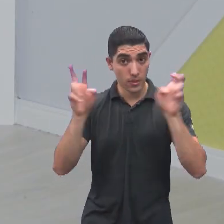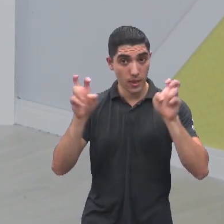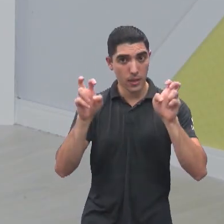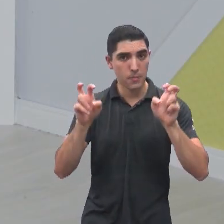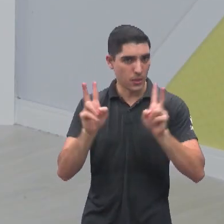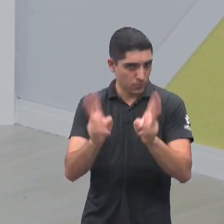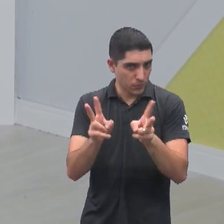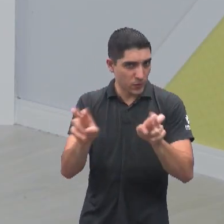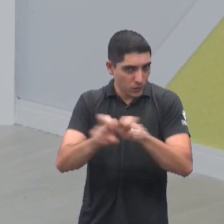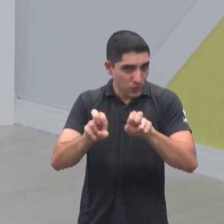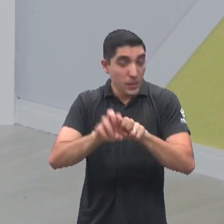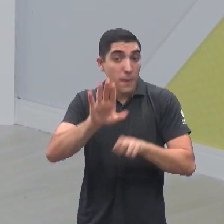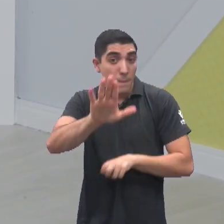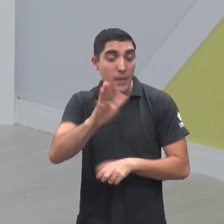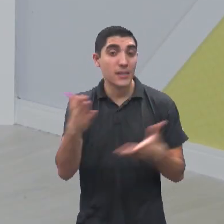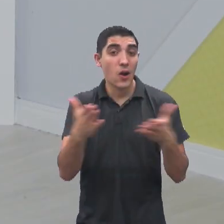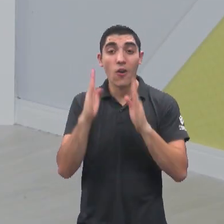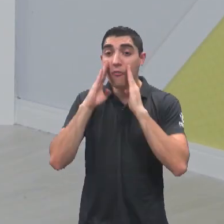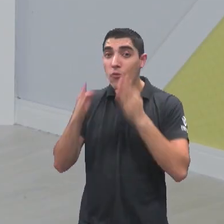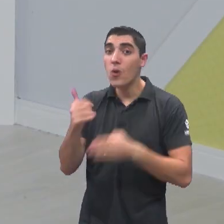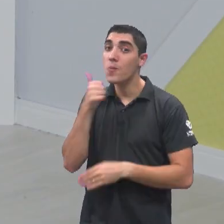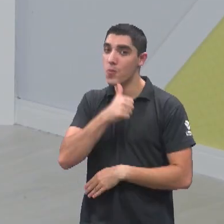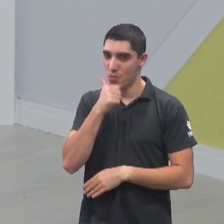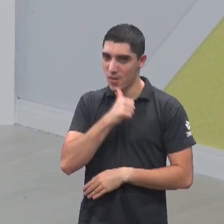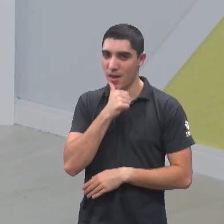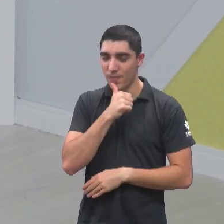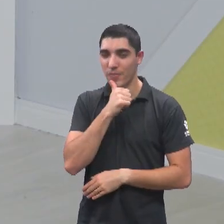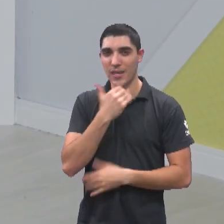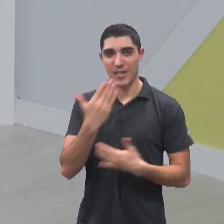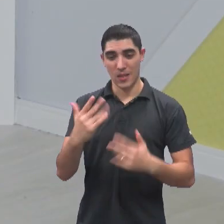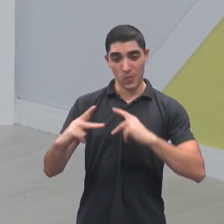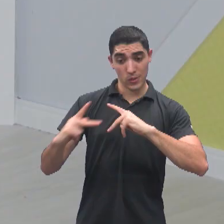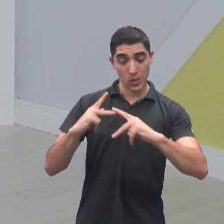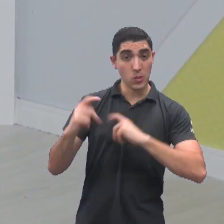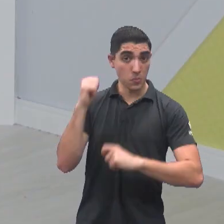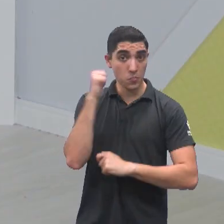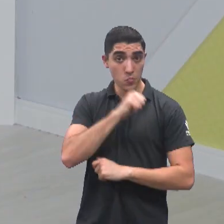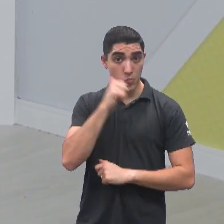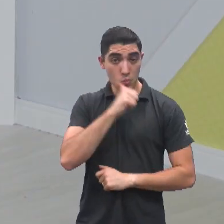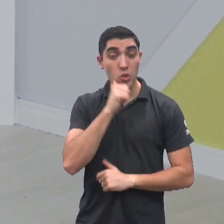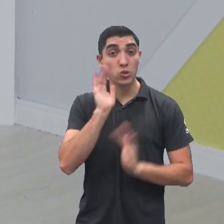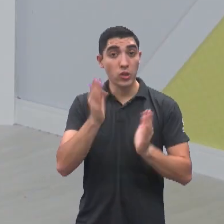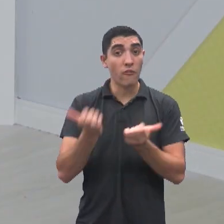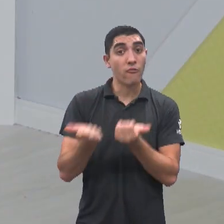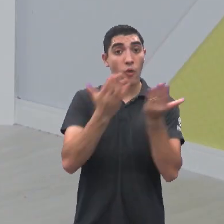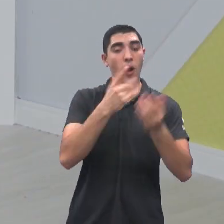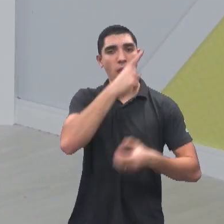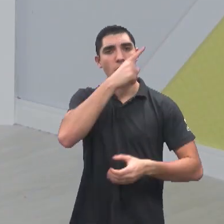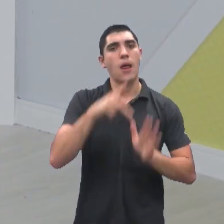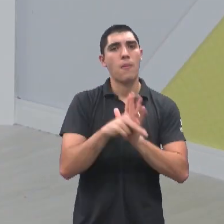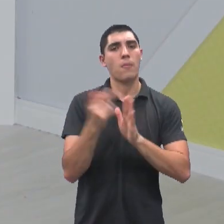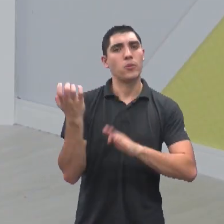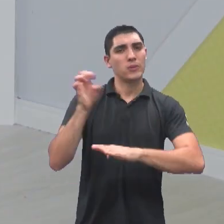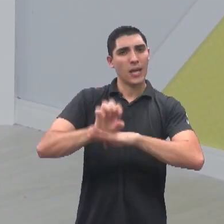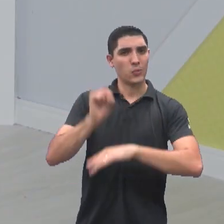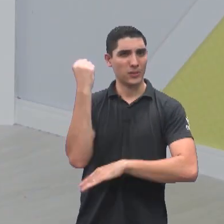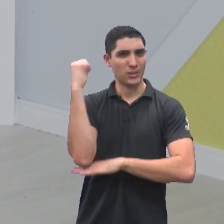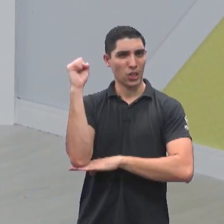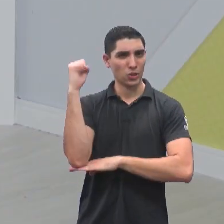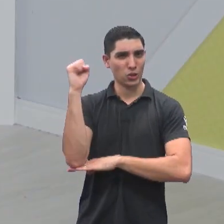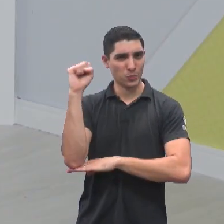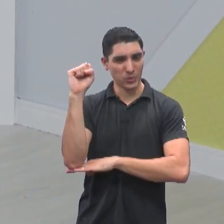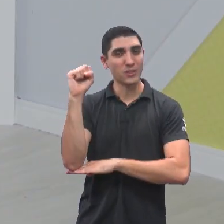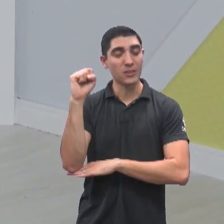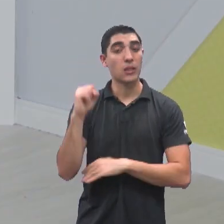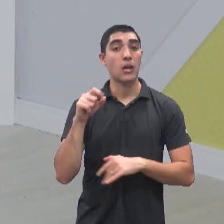gente continua falando agora do futsal feminino, São José Futsal Feminino, que foi até Sergipe para a segunda rodada da LFF, que é